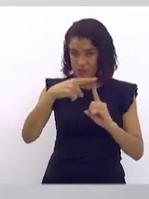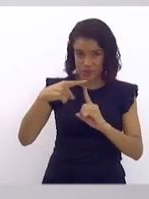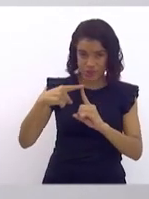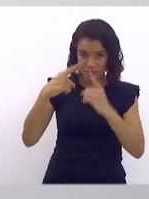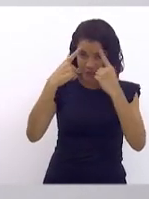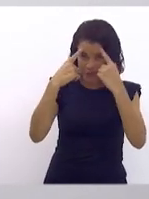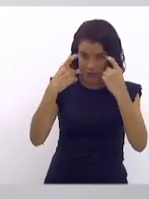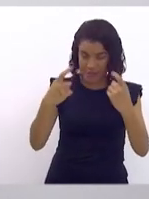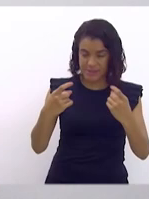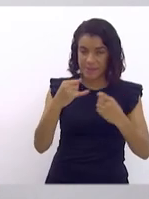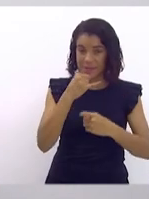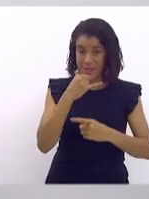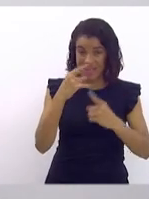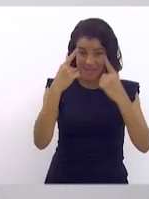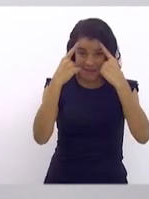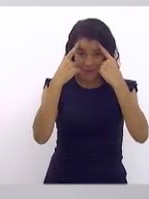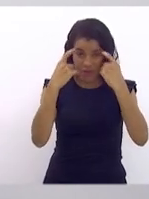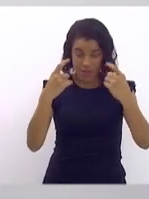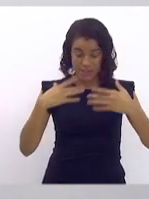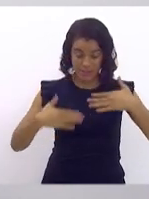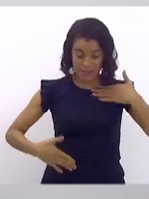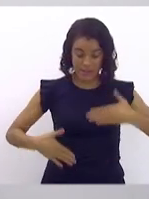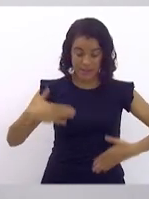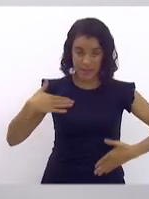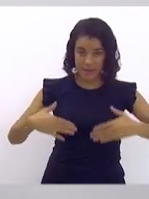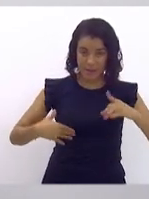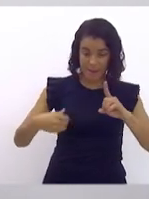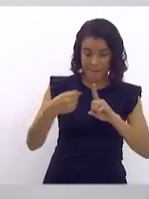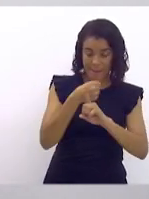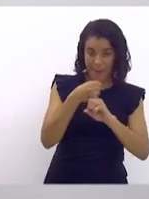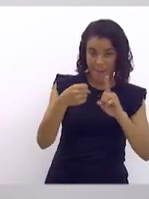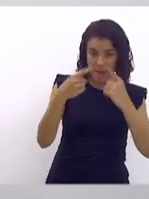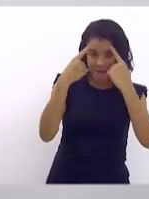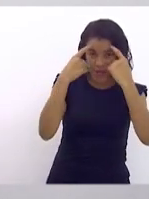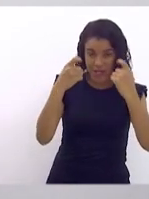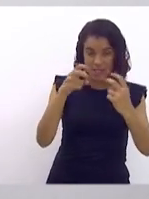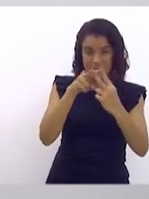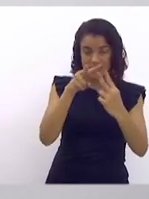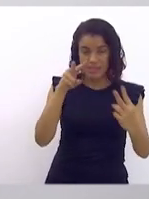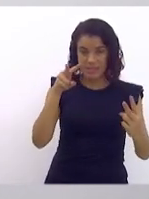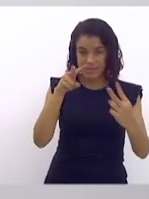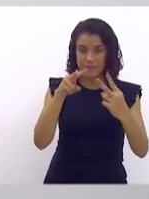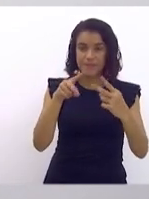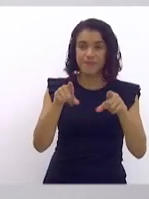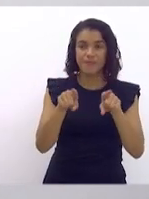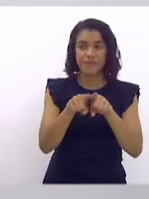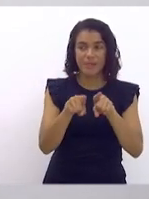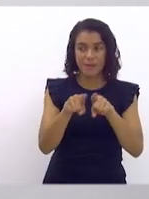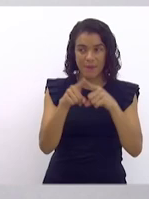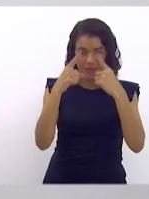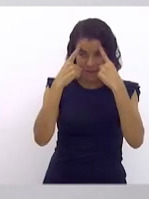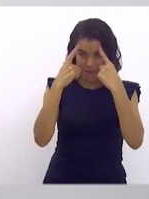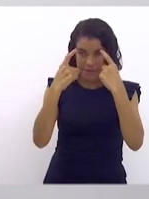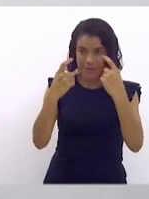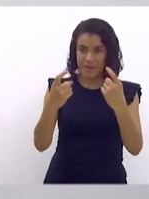da violência física, da violência cibernética, da